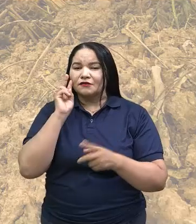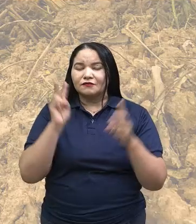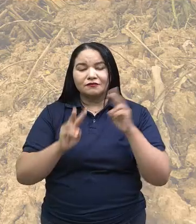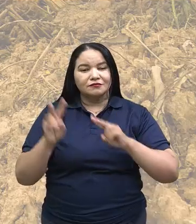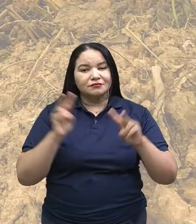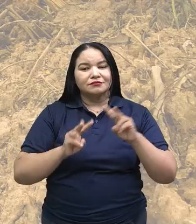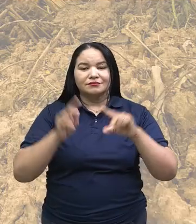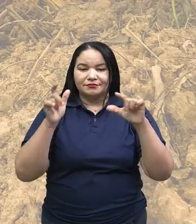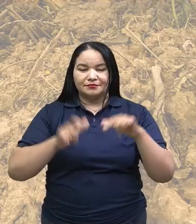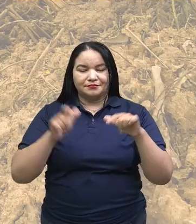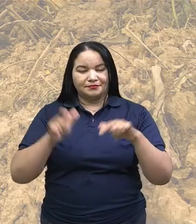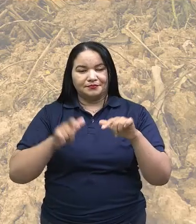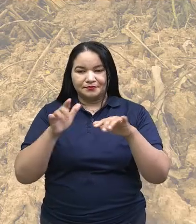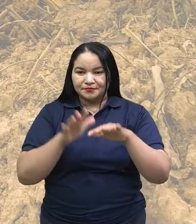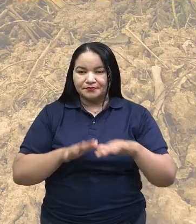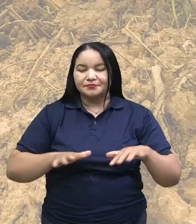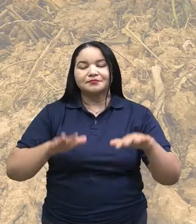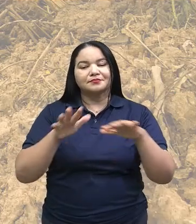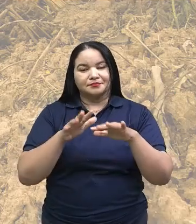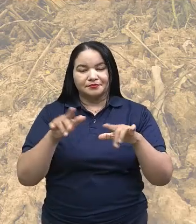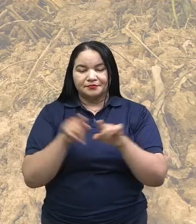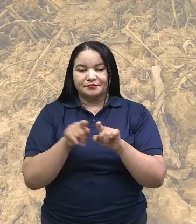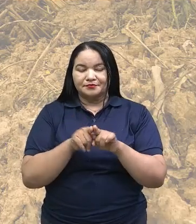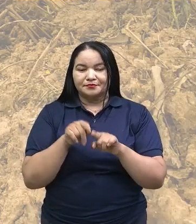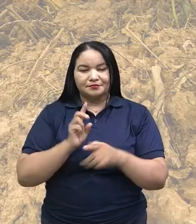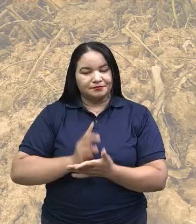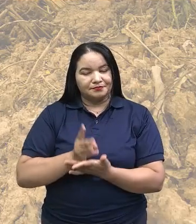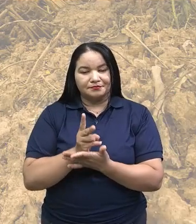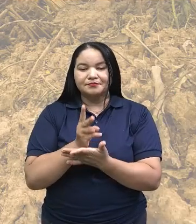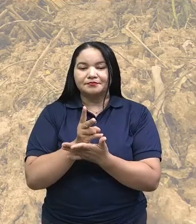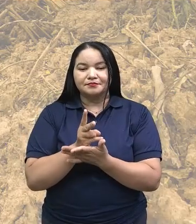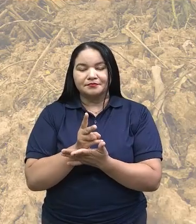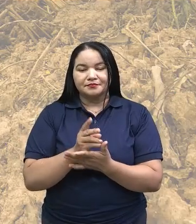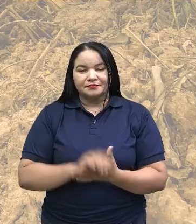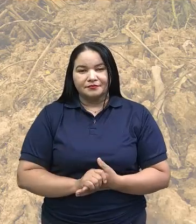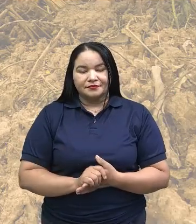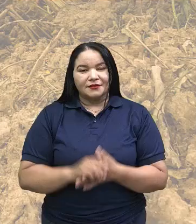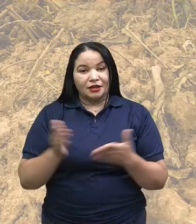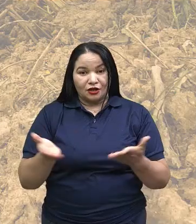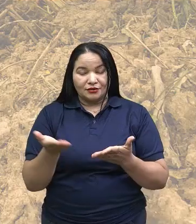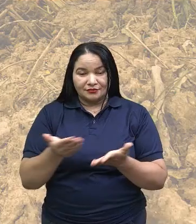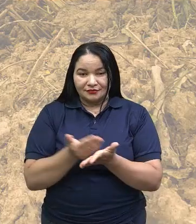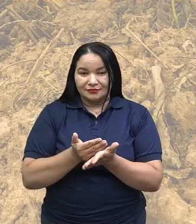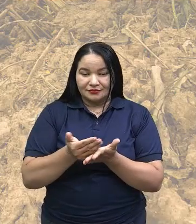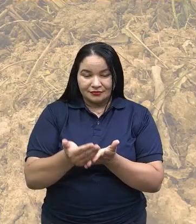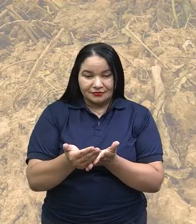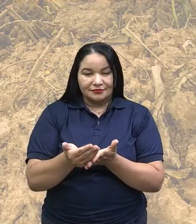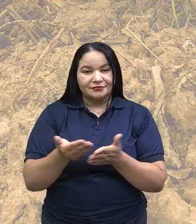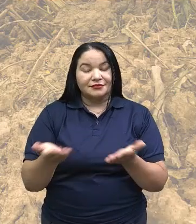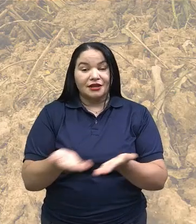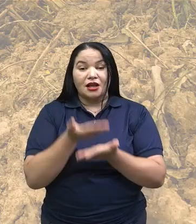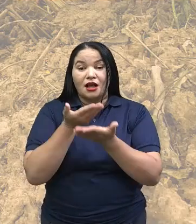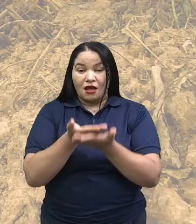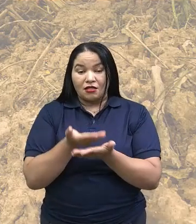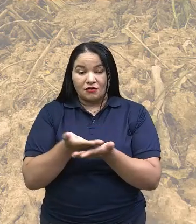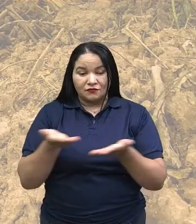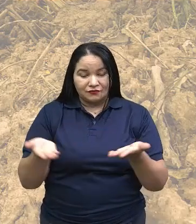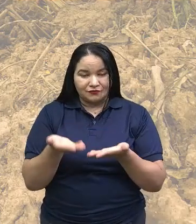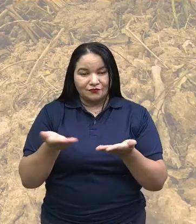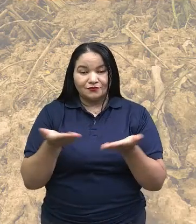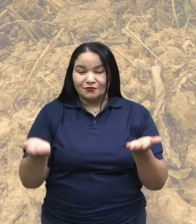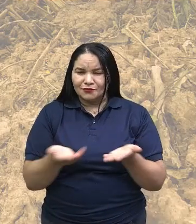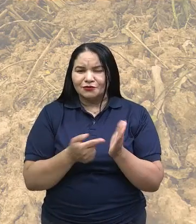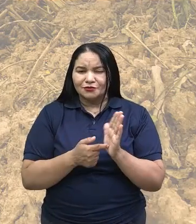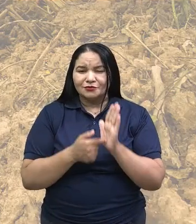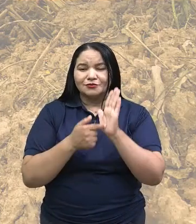nossa região, cada vez mais frequentes. E para iniciar essa nossa aula de hoje, vamos trazer aqui